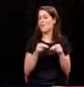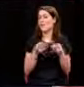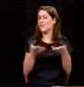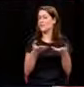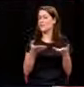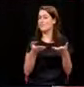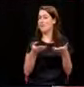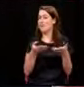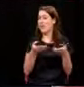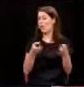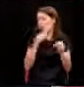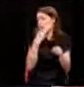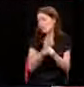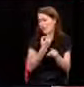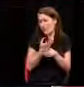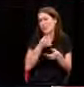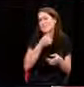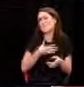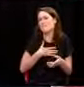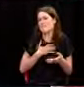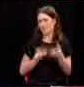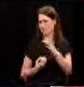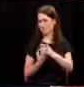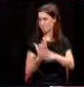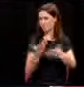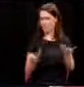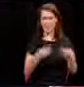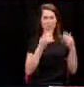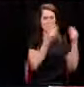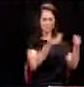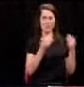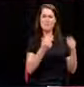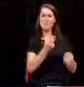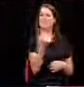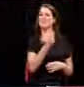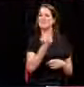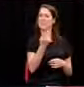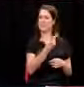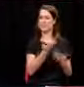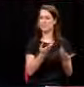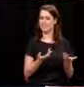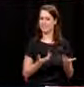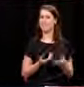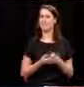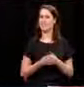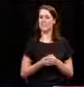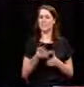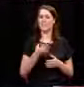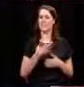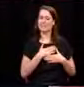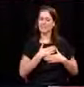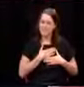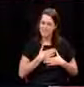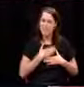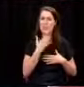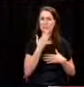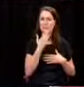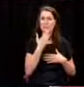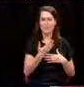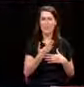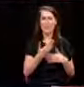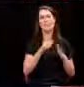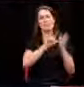coisa que o Benfica está a fazer e dar os parabéns a esses senhores e agradecer-lhe do fundo do coração em estarem realmente neste